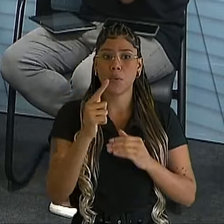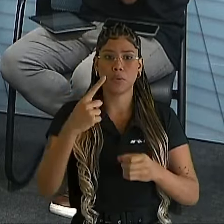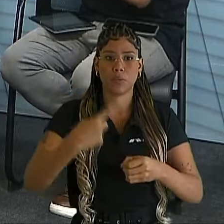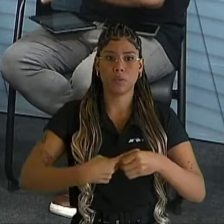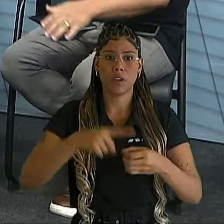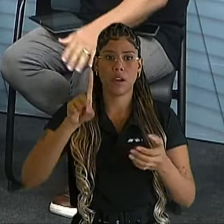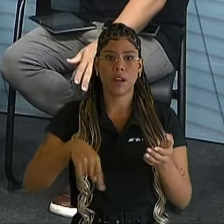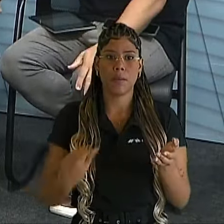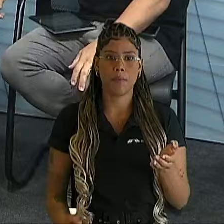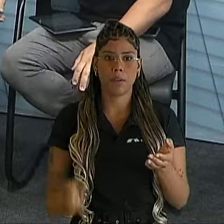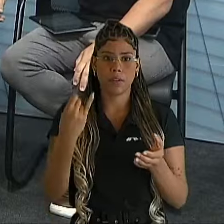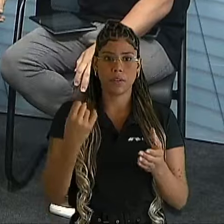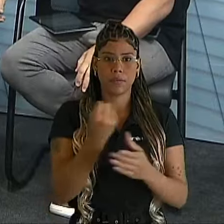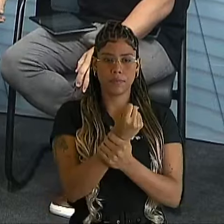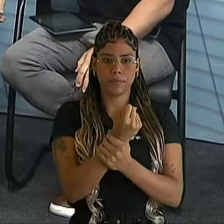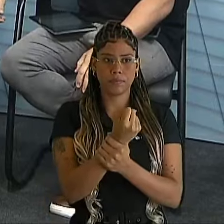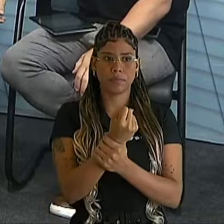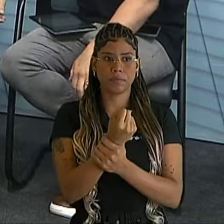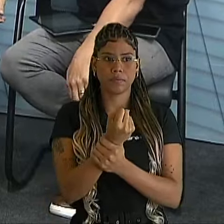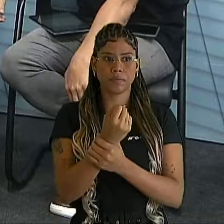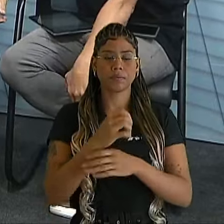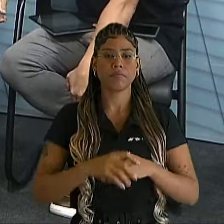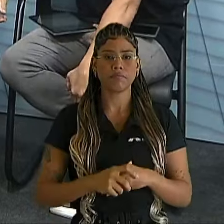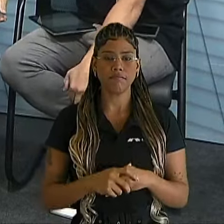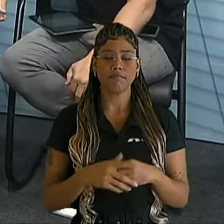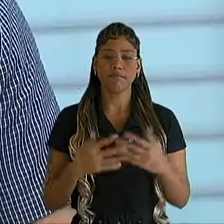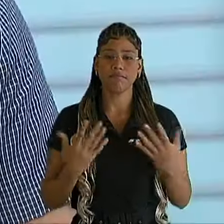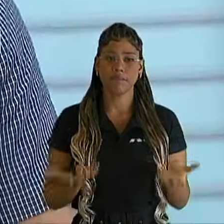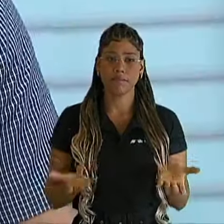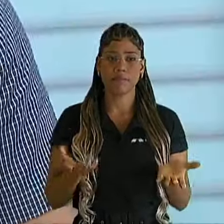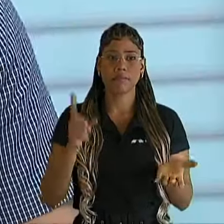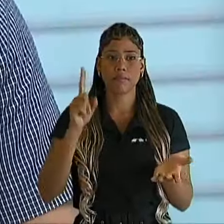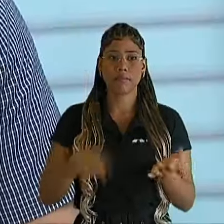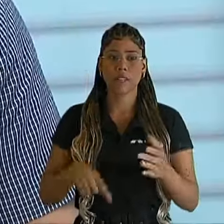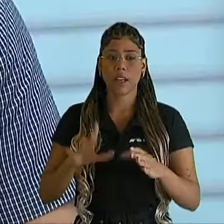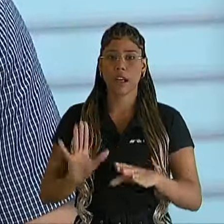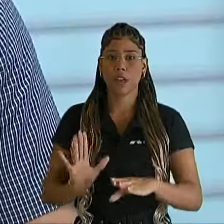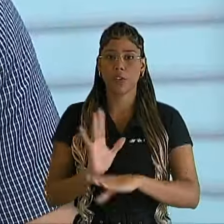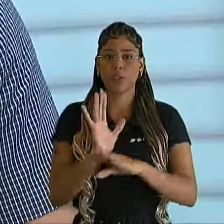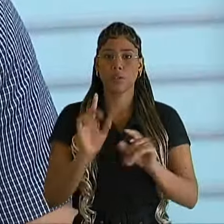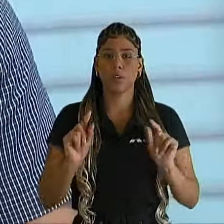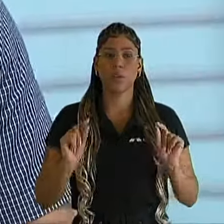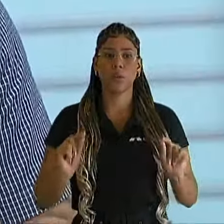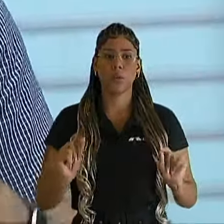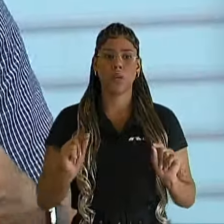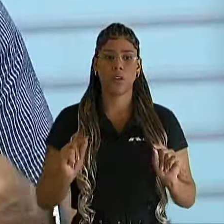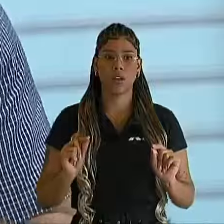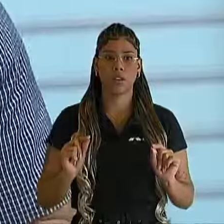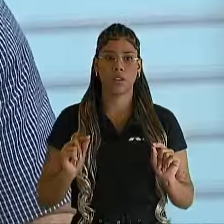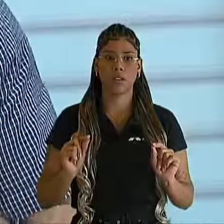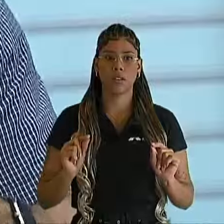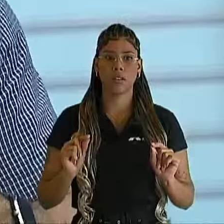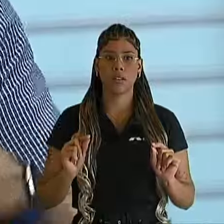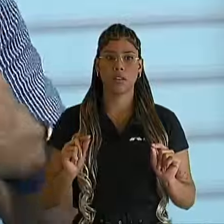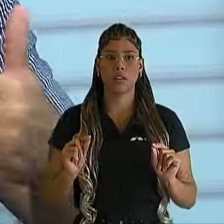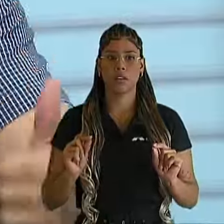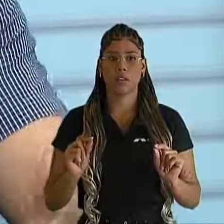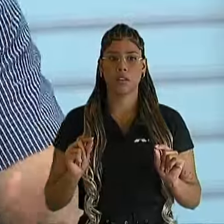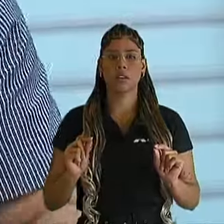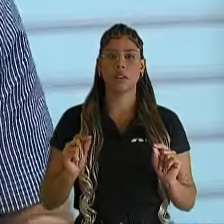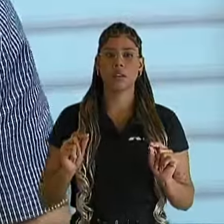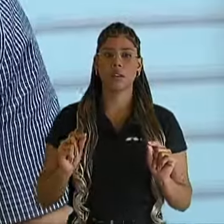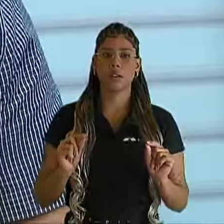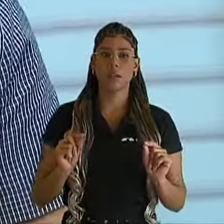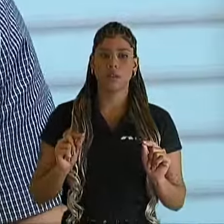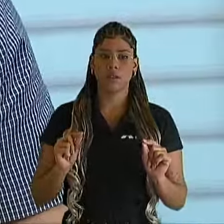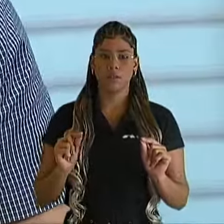para garantir a democracia, né? Ela é essencial porque ela ajuda, inclusive, a manter a obrigatoriedade, melhor dizendo, a concretizar